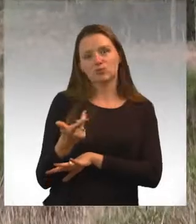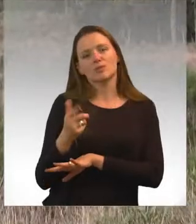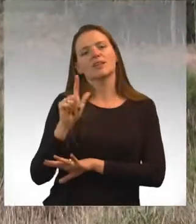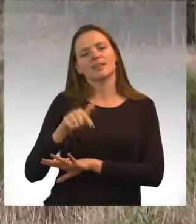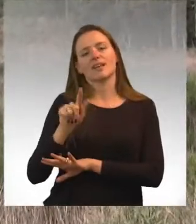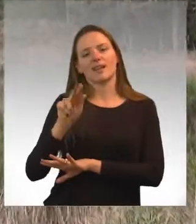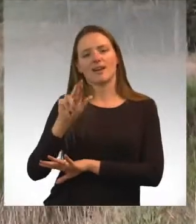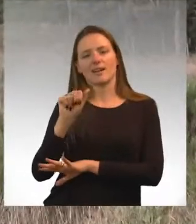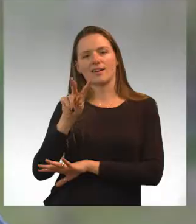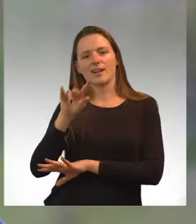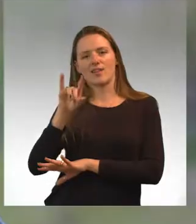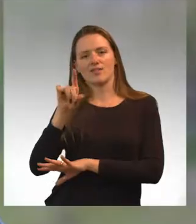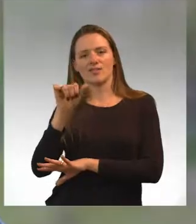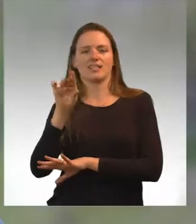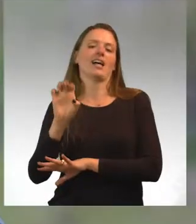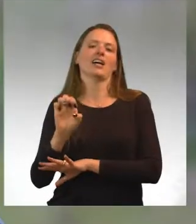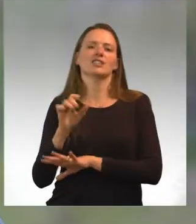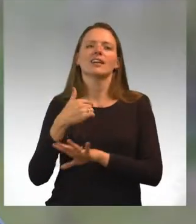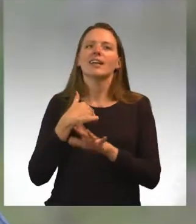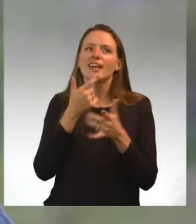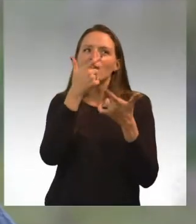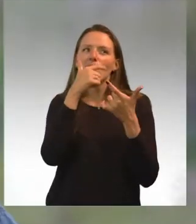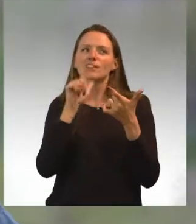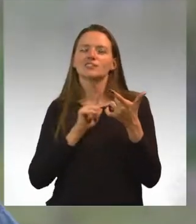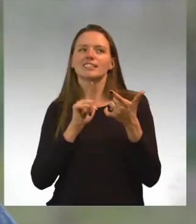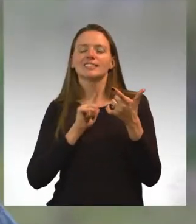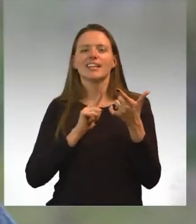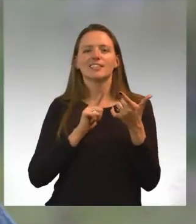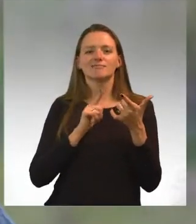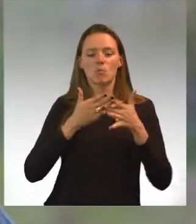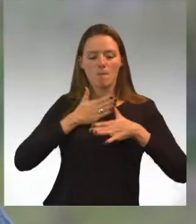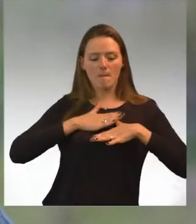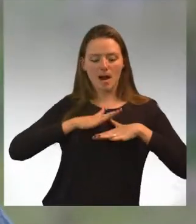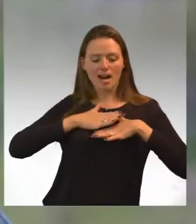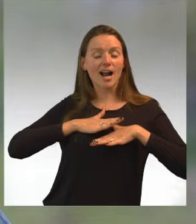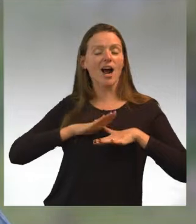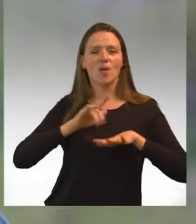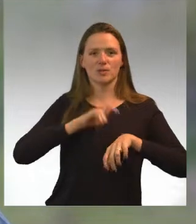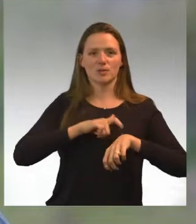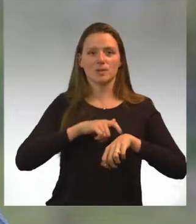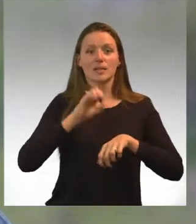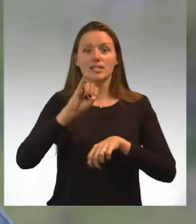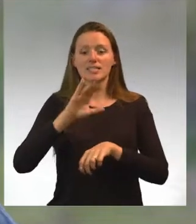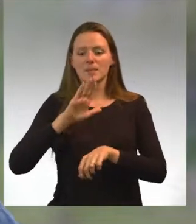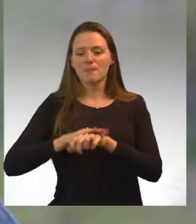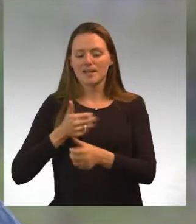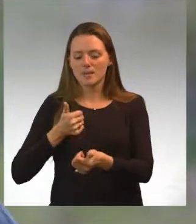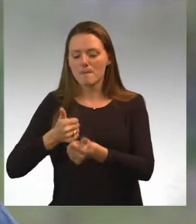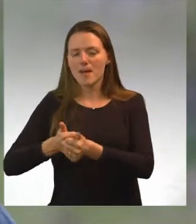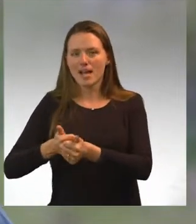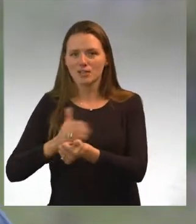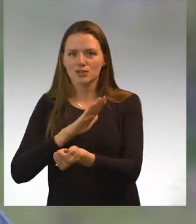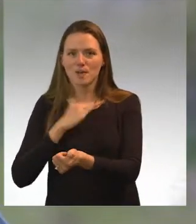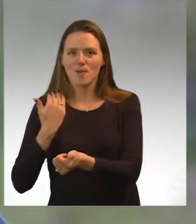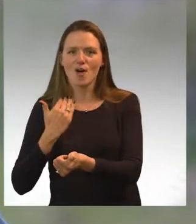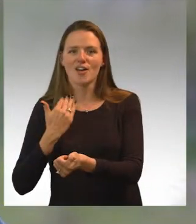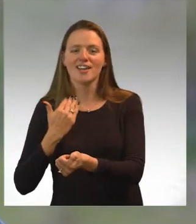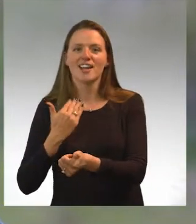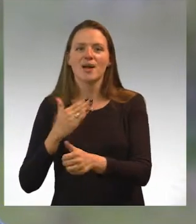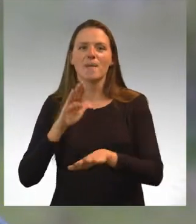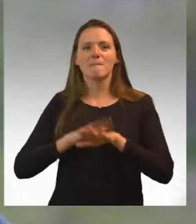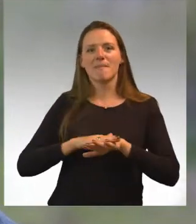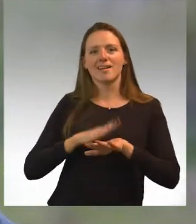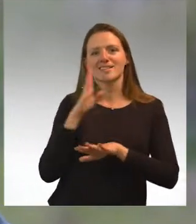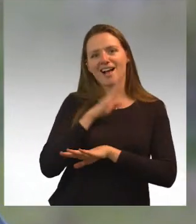chama. E acho que tem uma aceleração no tempo. Quanto mais você se aproxima do seu fim, mais rápido o tempo